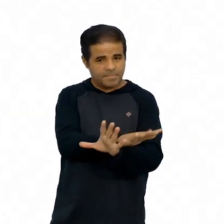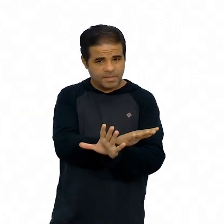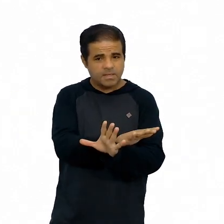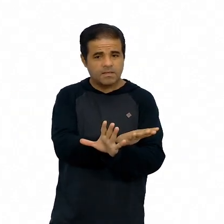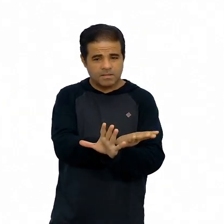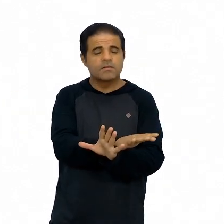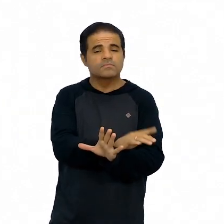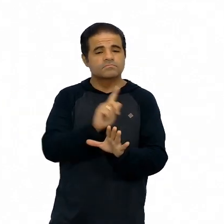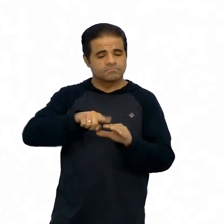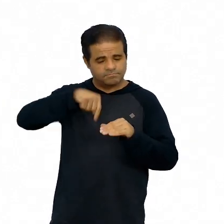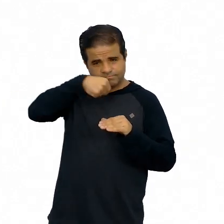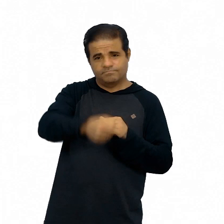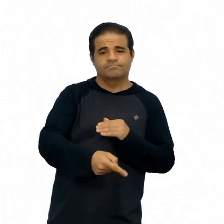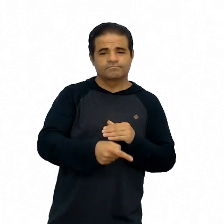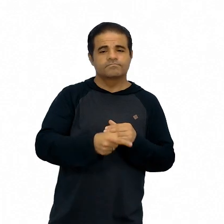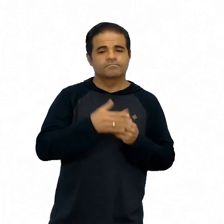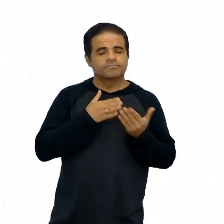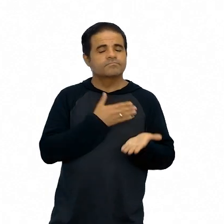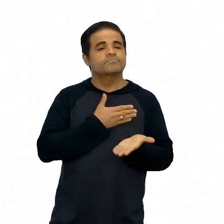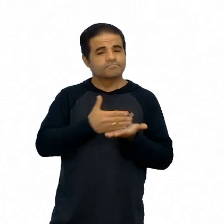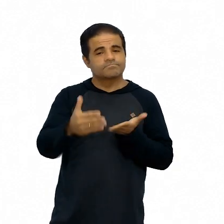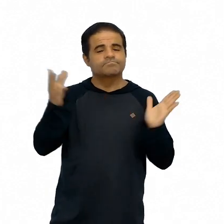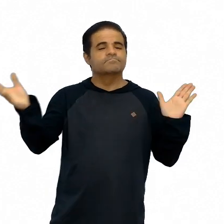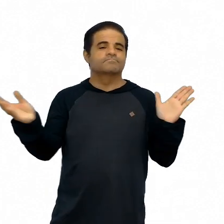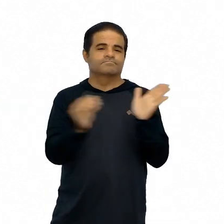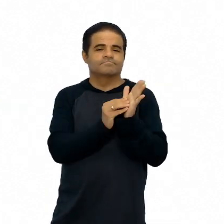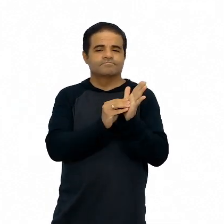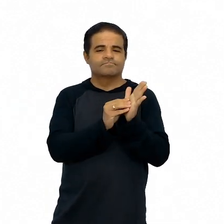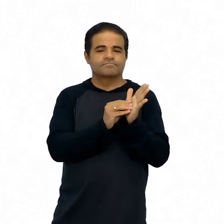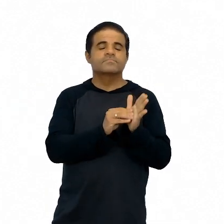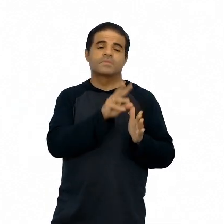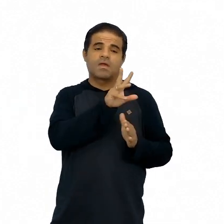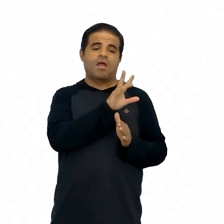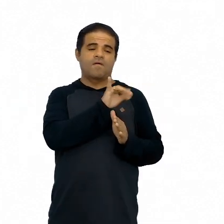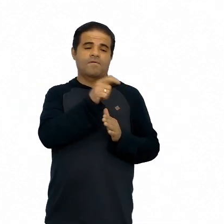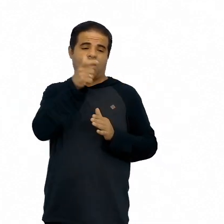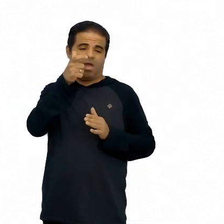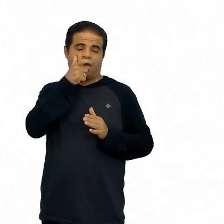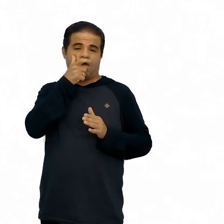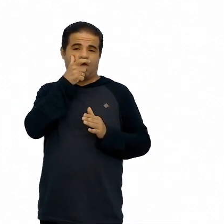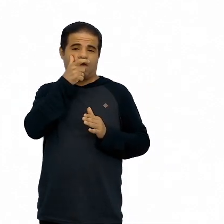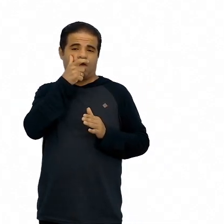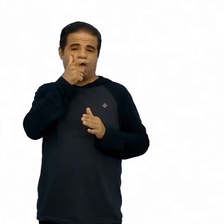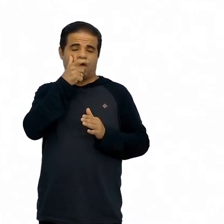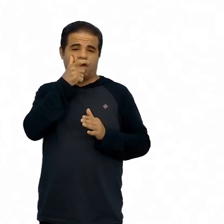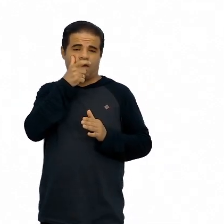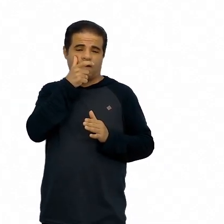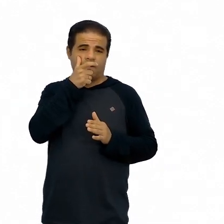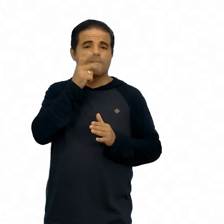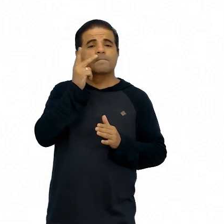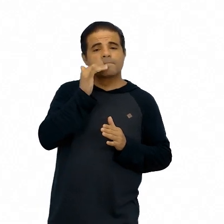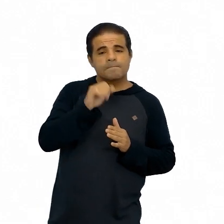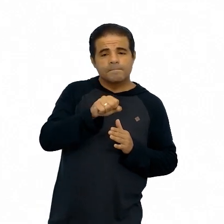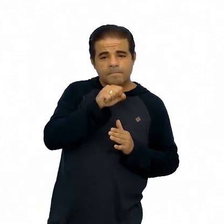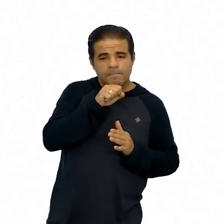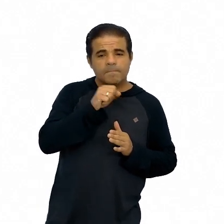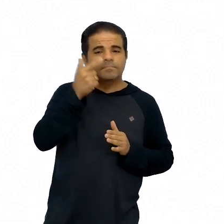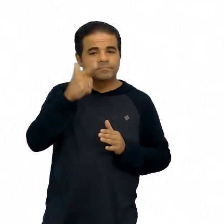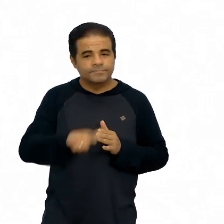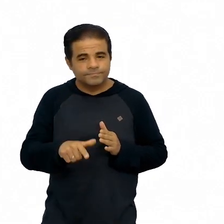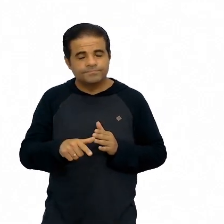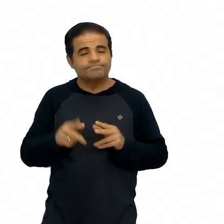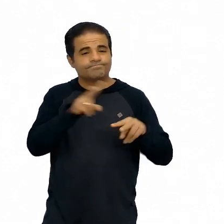ou quando for o horário que a sua escola estipulou, você vai se reunir com seus pares, mais uma vez.